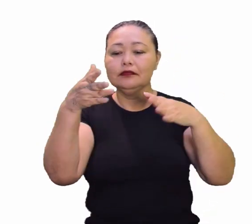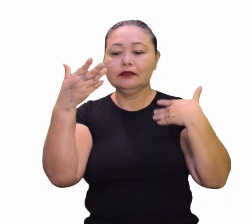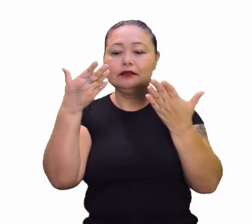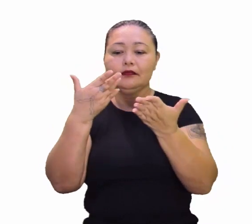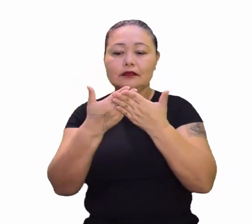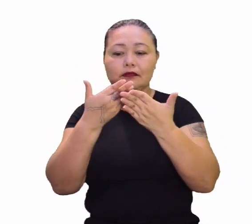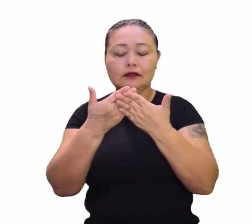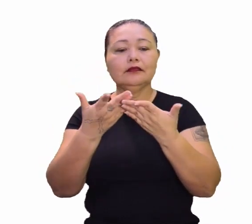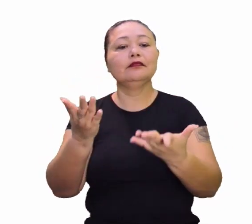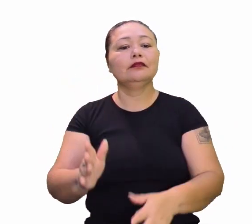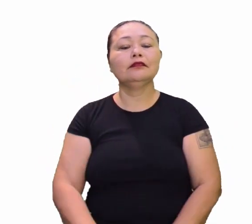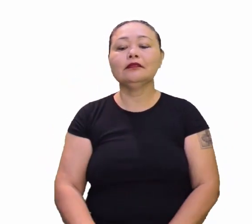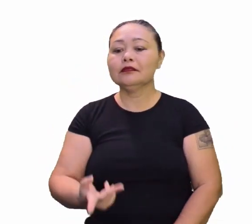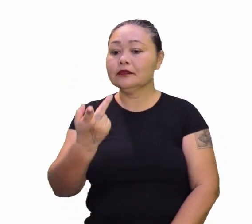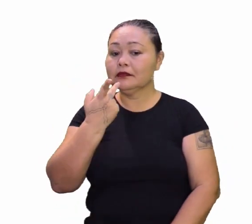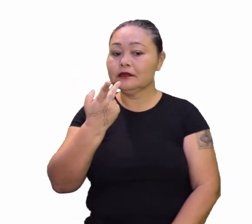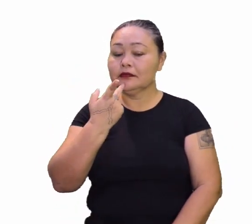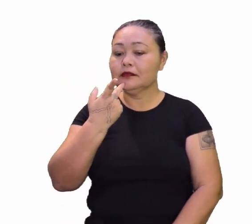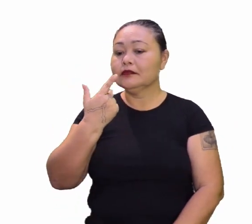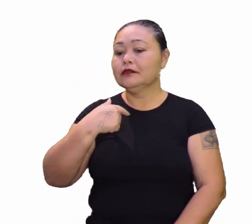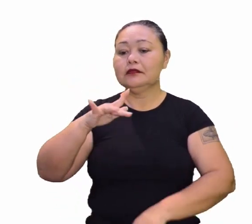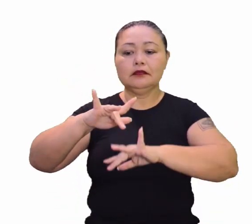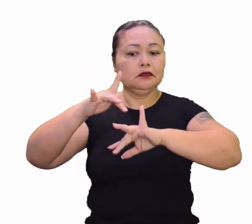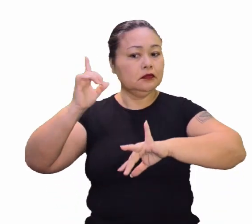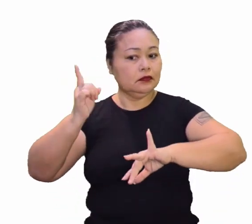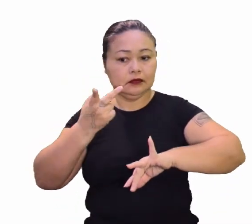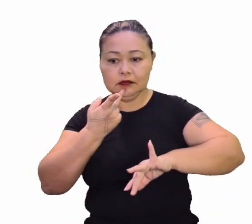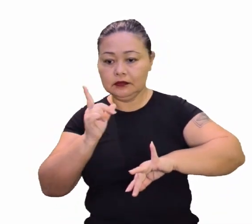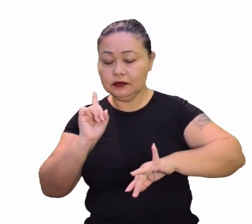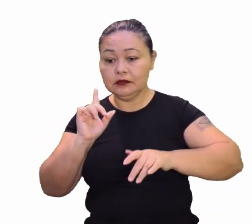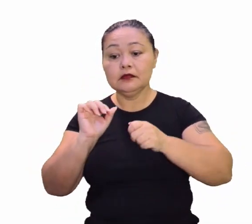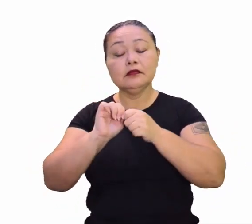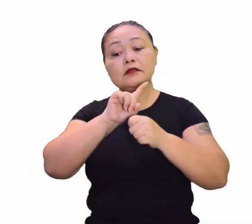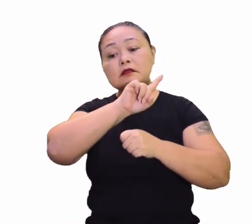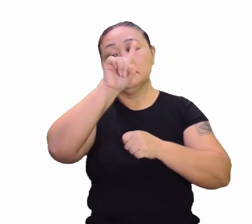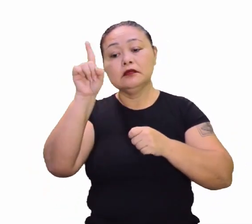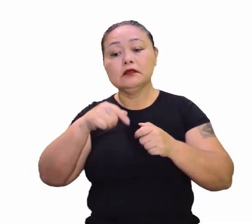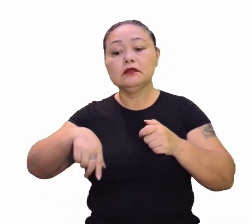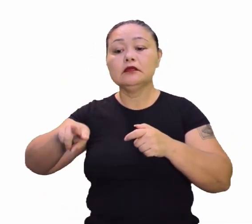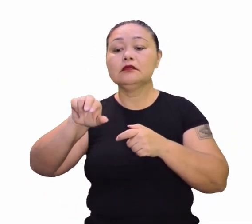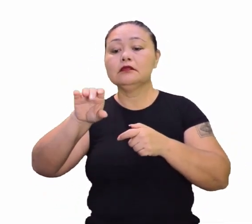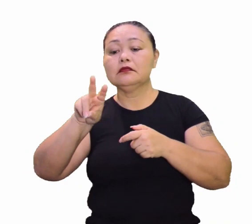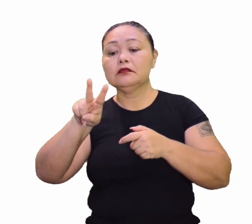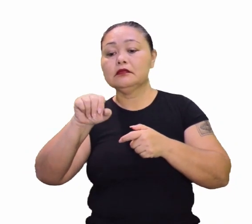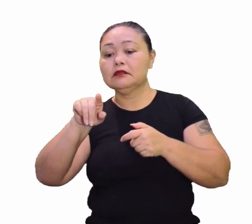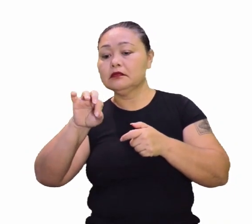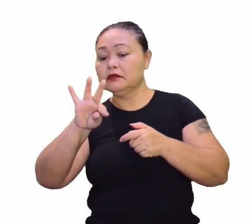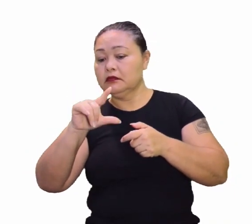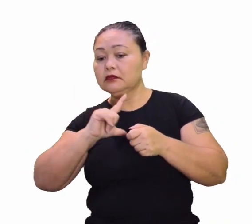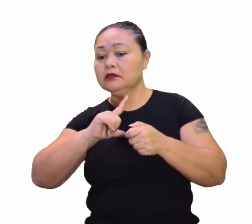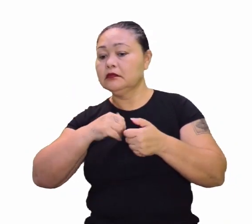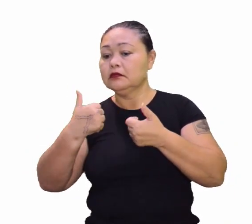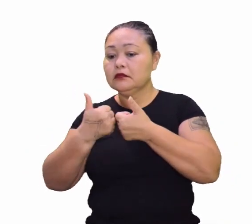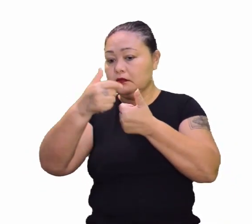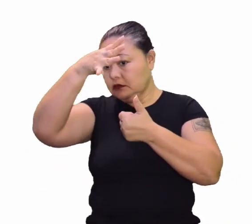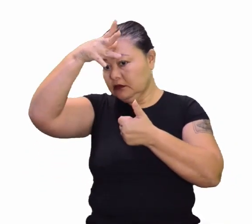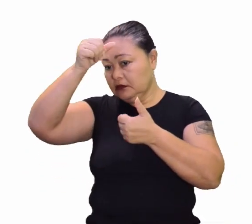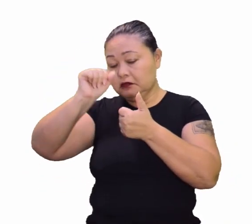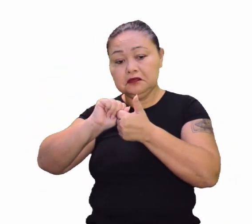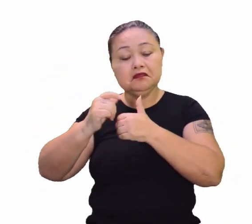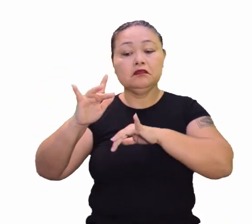a aula. Com certeza. Não falamos aí de diamante. Diamante falamos lá na reserva de Roosevelt, certo? Isso. Não falamos